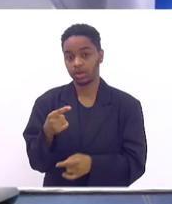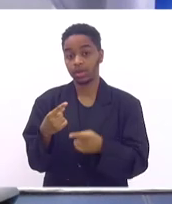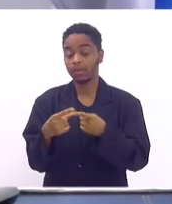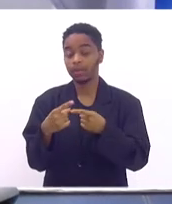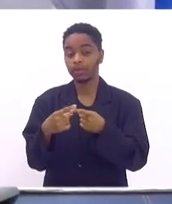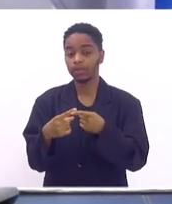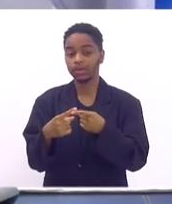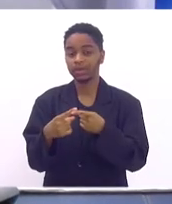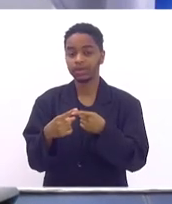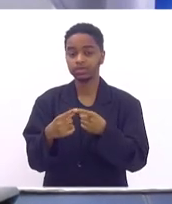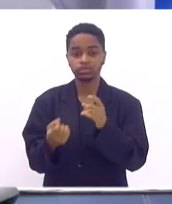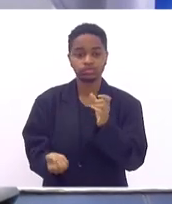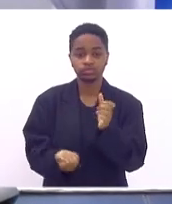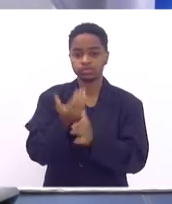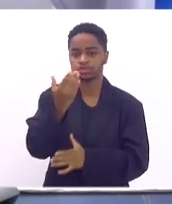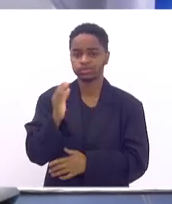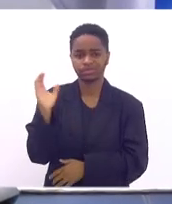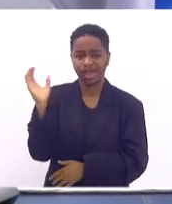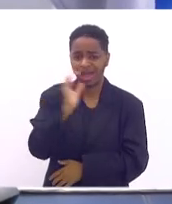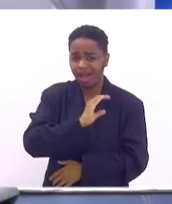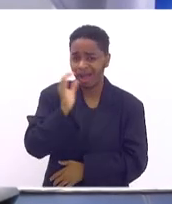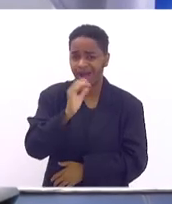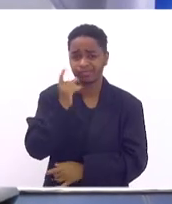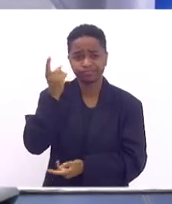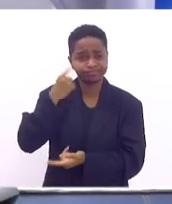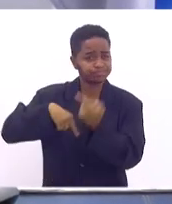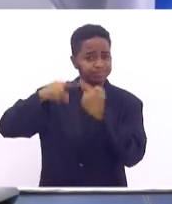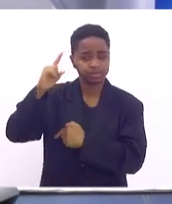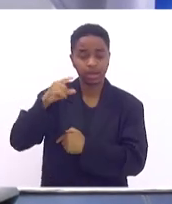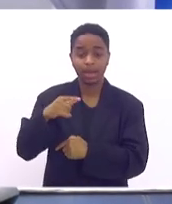uma velocidade, né? É como se um dia a